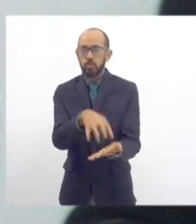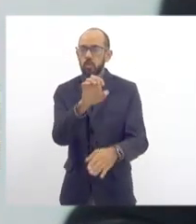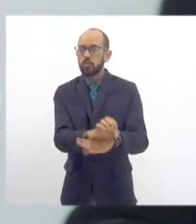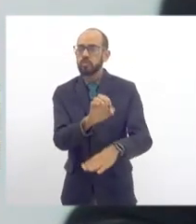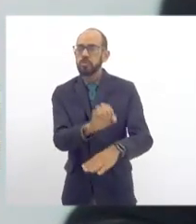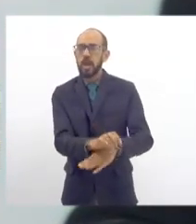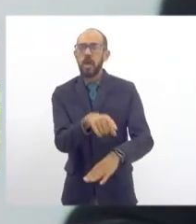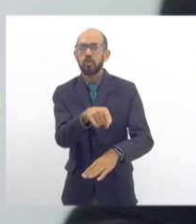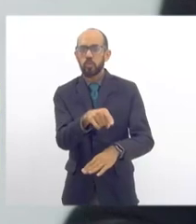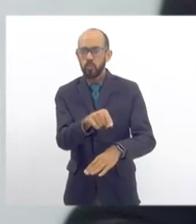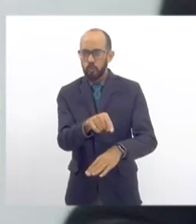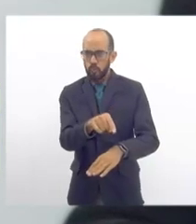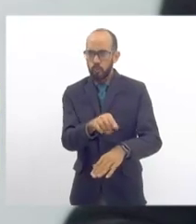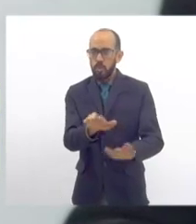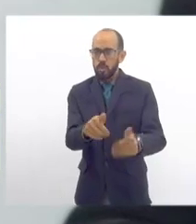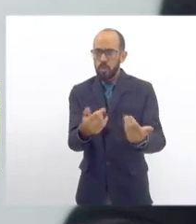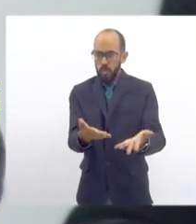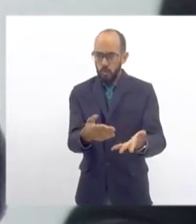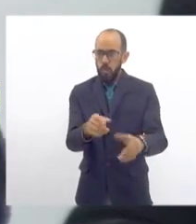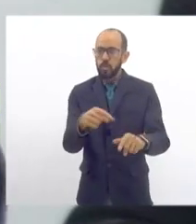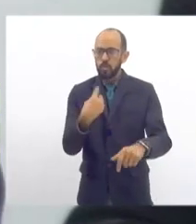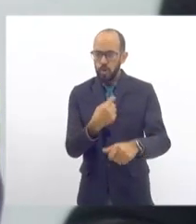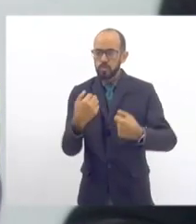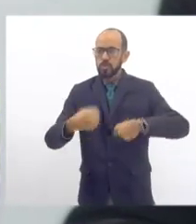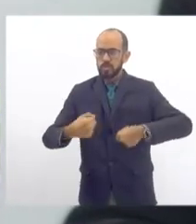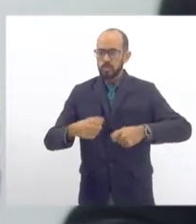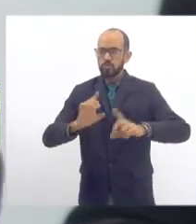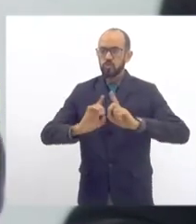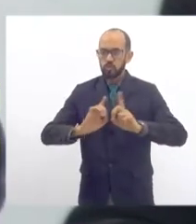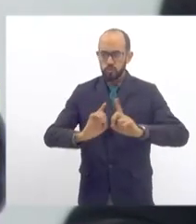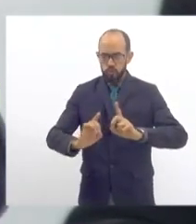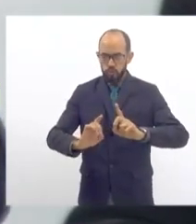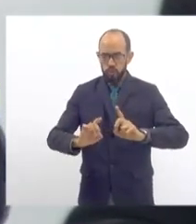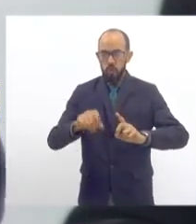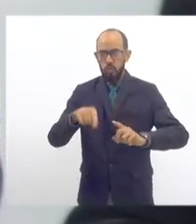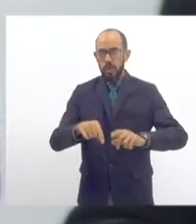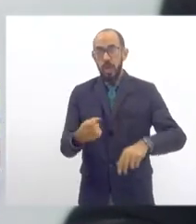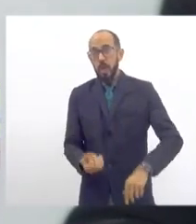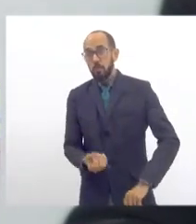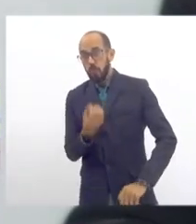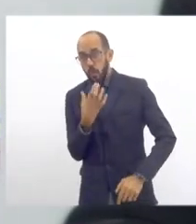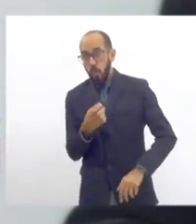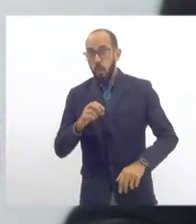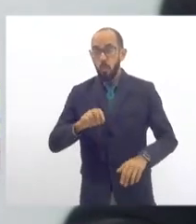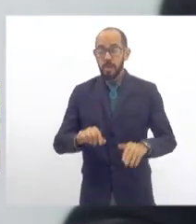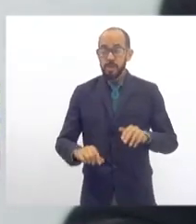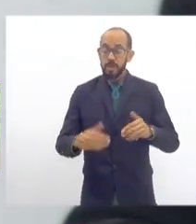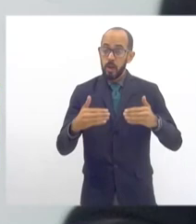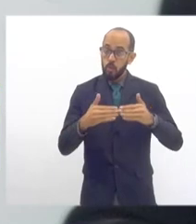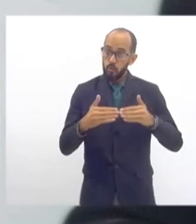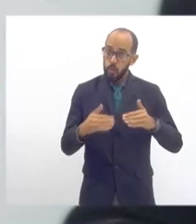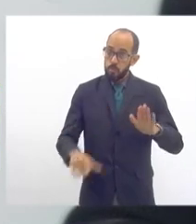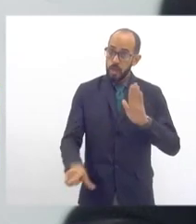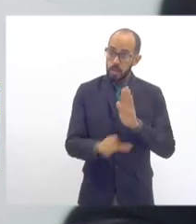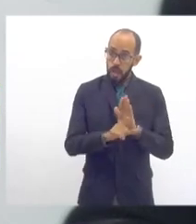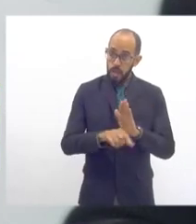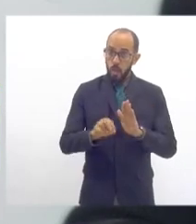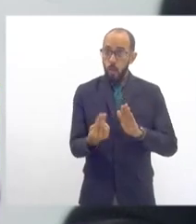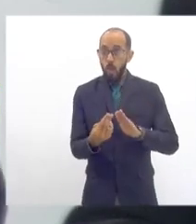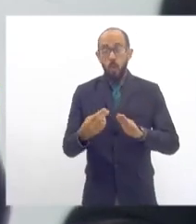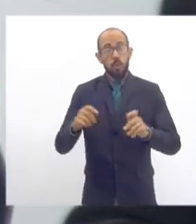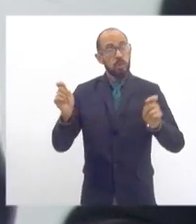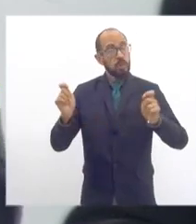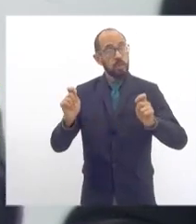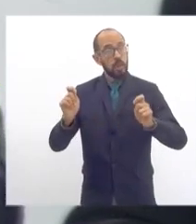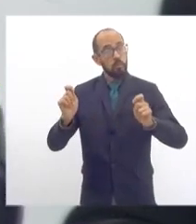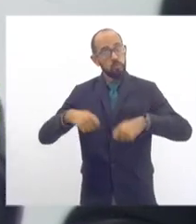disso. Então, a gente precisa discutir o que é legal, o que é legítimo, mas também o que é possível dentro do que o Estado